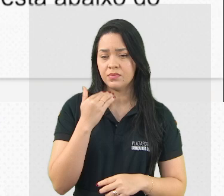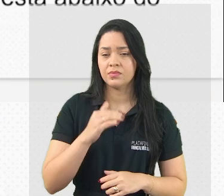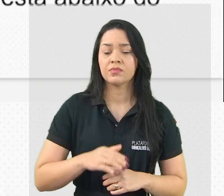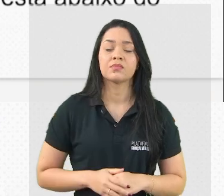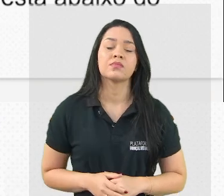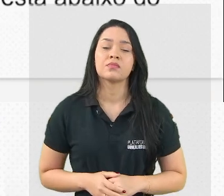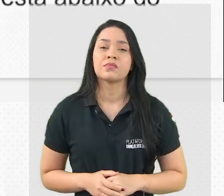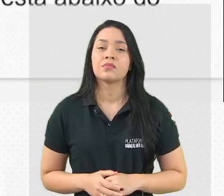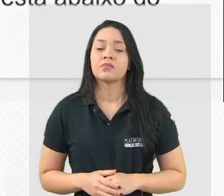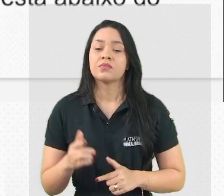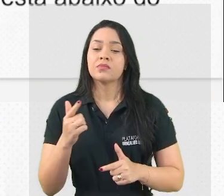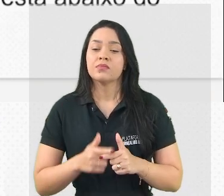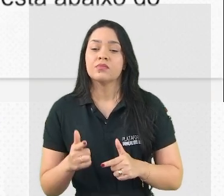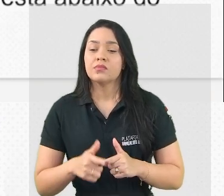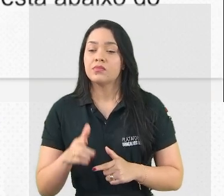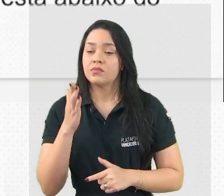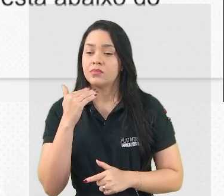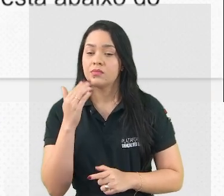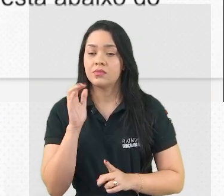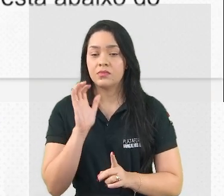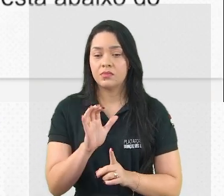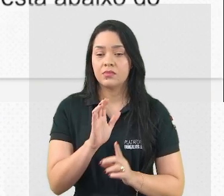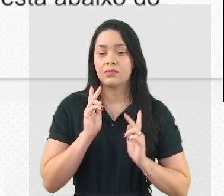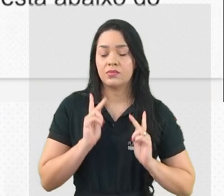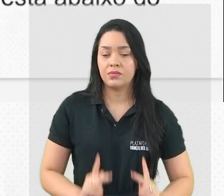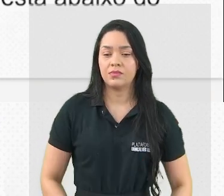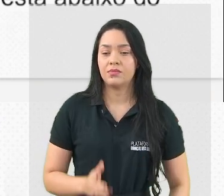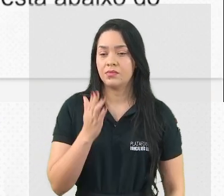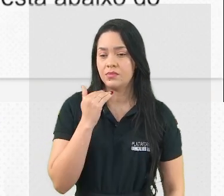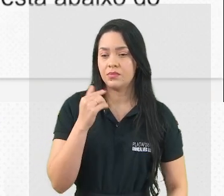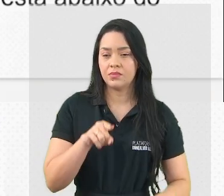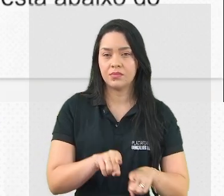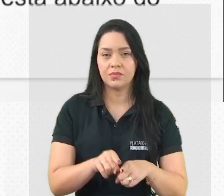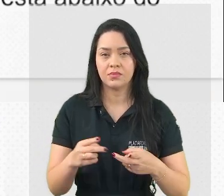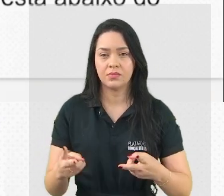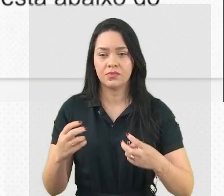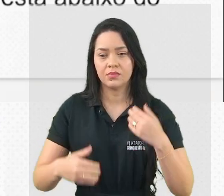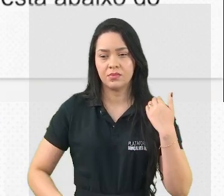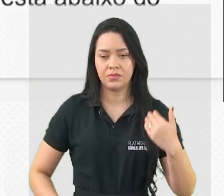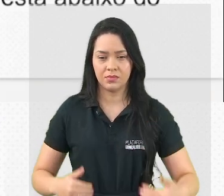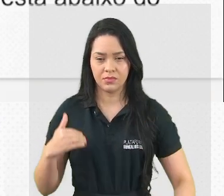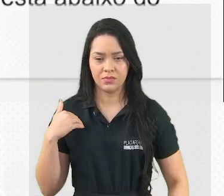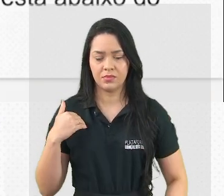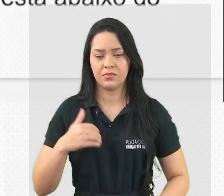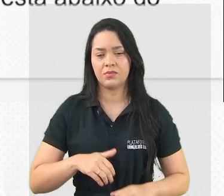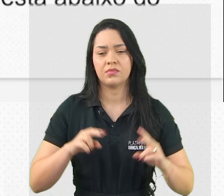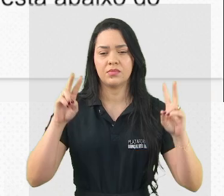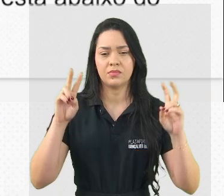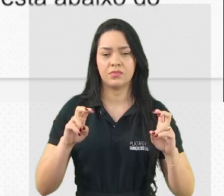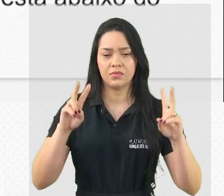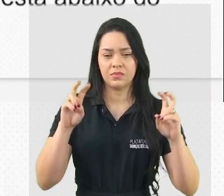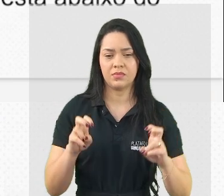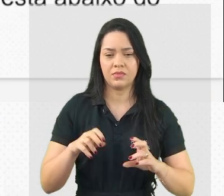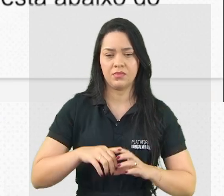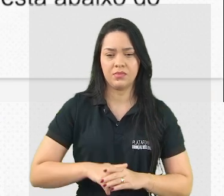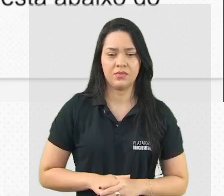distúrbios alimentares são condições que afetam o comportamento alimentar e a percepção corporal